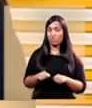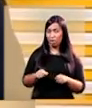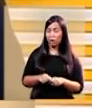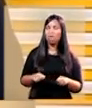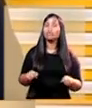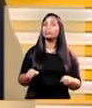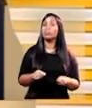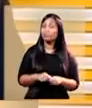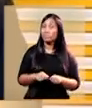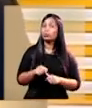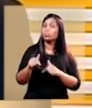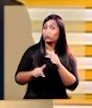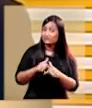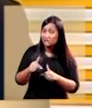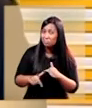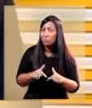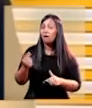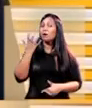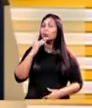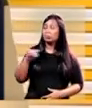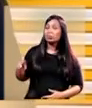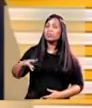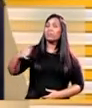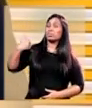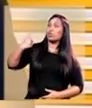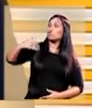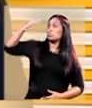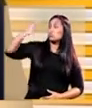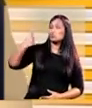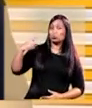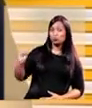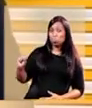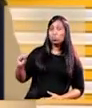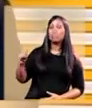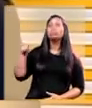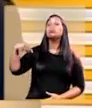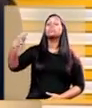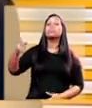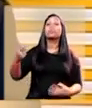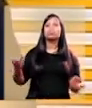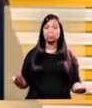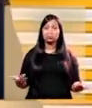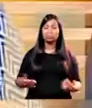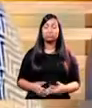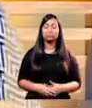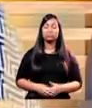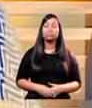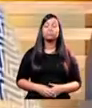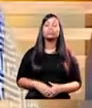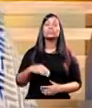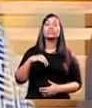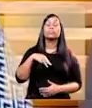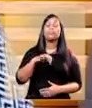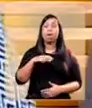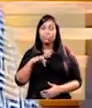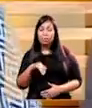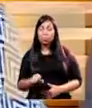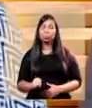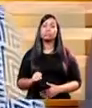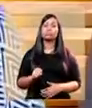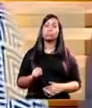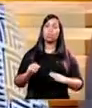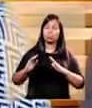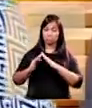ela? É feito um trabalho, essa criança vai até os 18 anos no projeto e daí? Matheus,